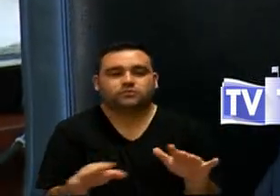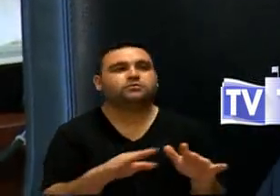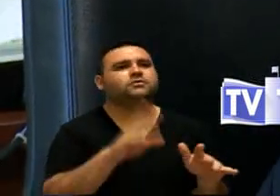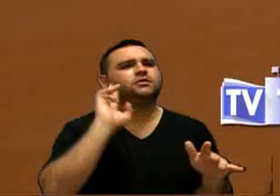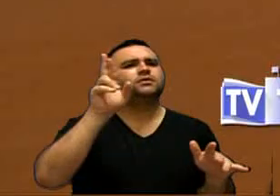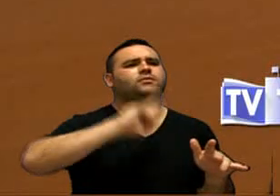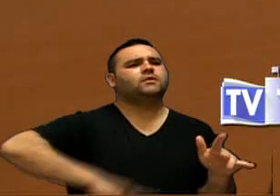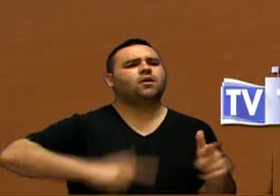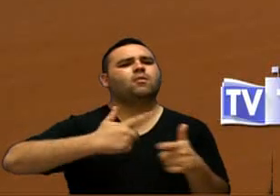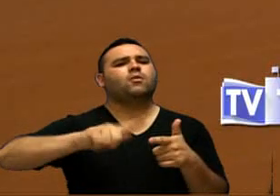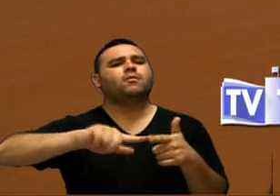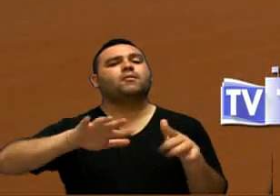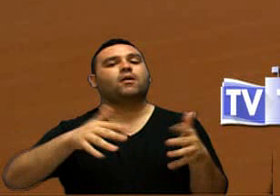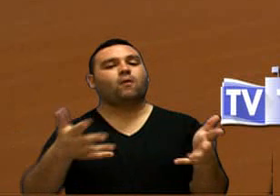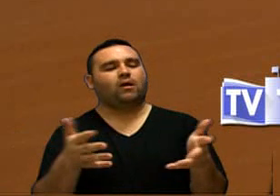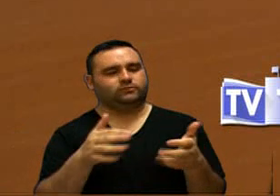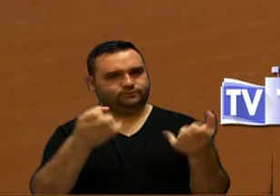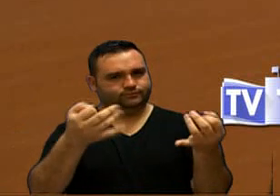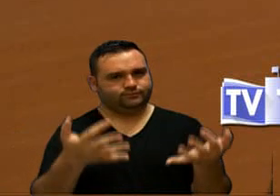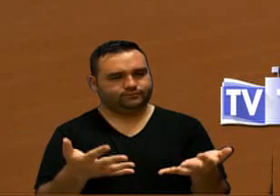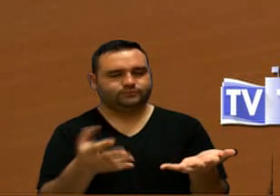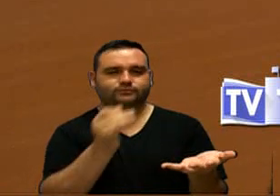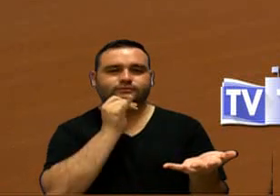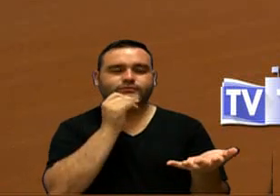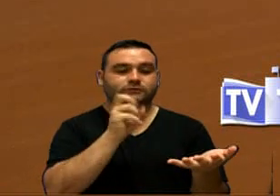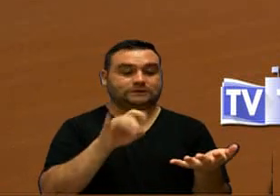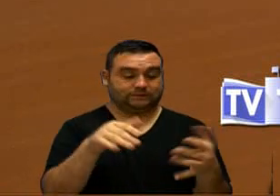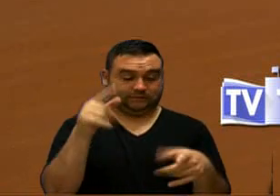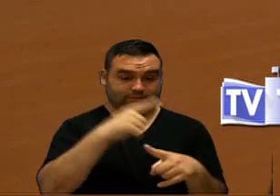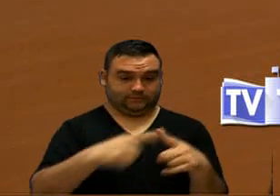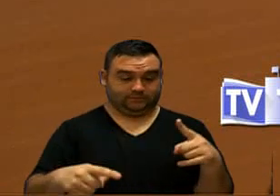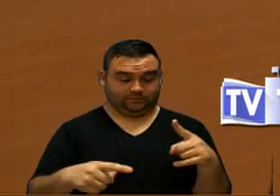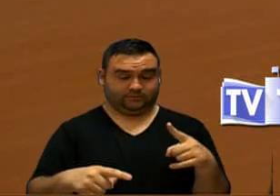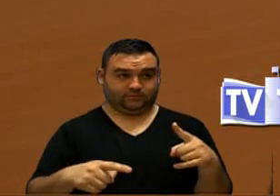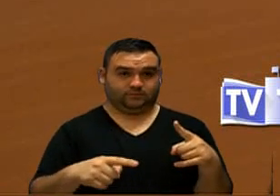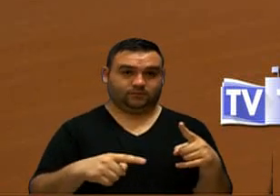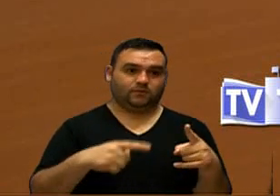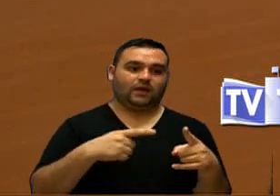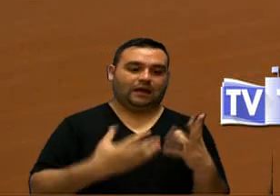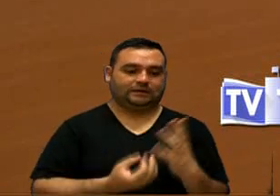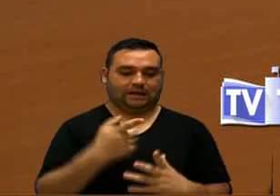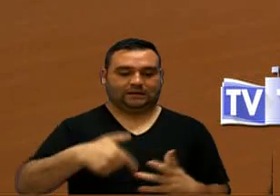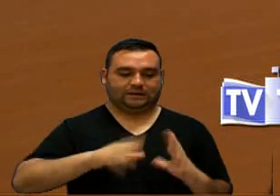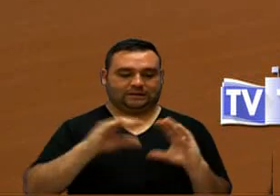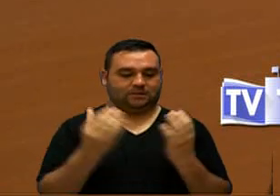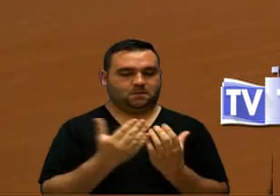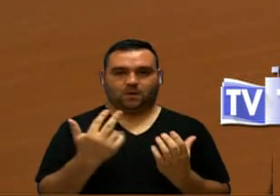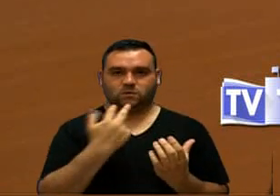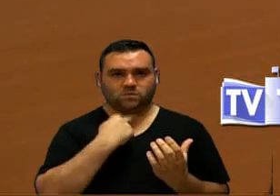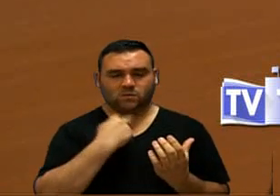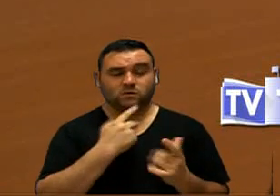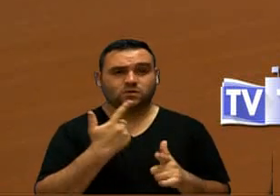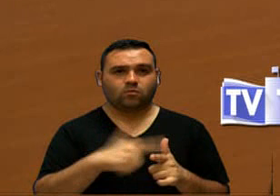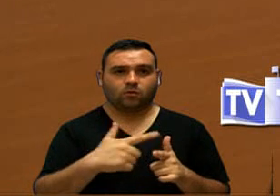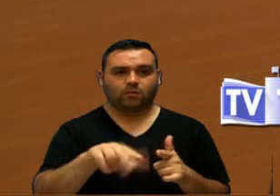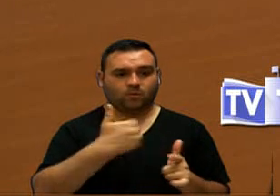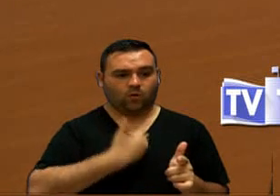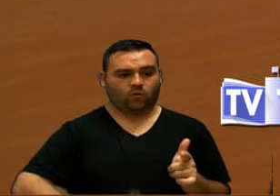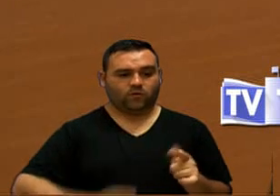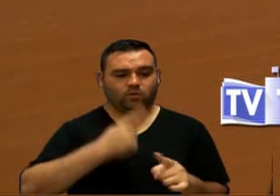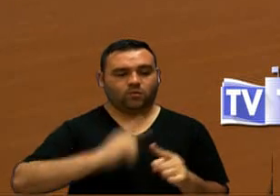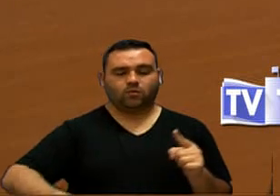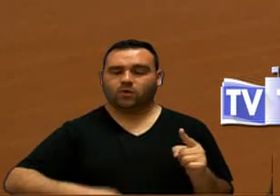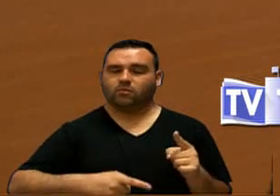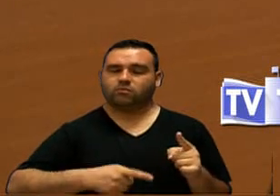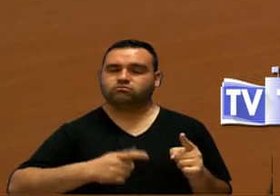presidente, qual é o problema? Se o veto é por vício de origem, o problema é que o governo veta